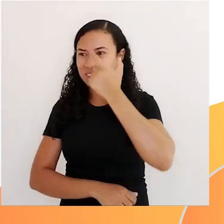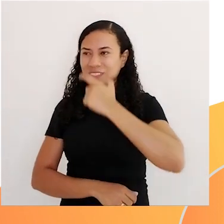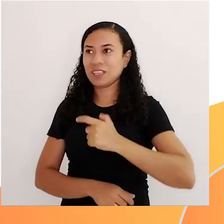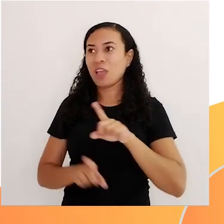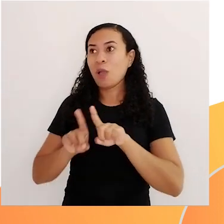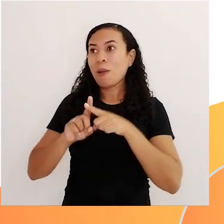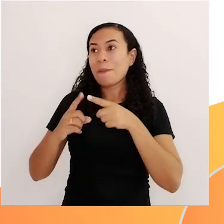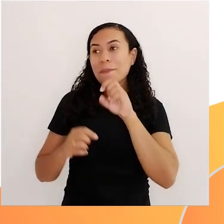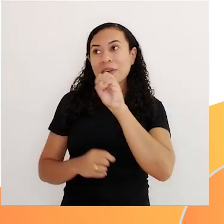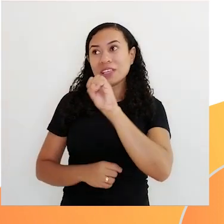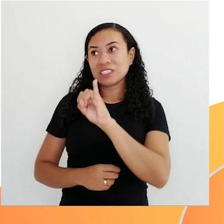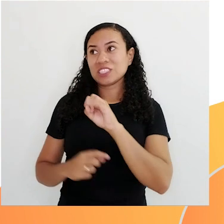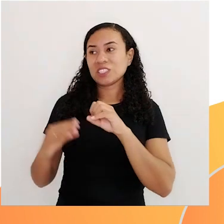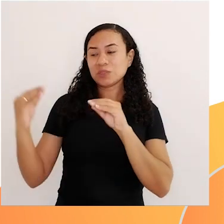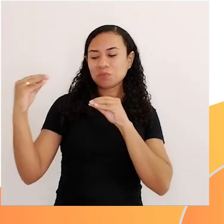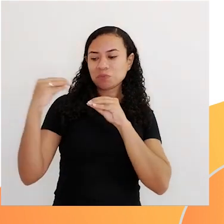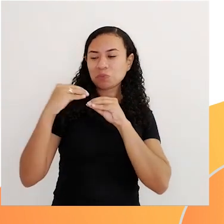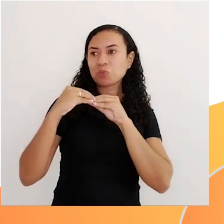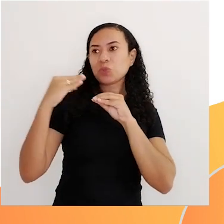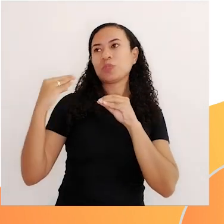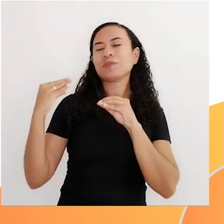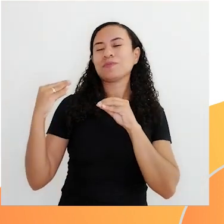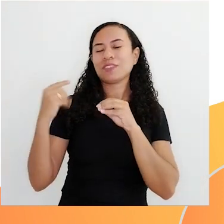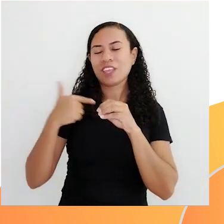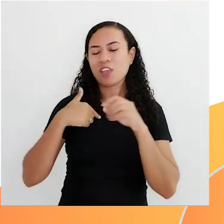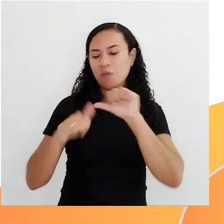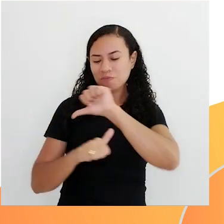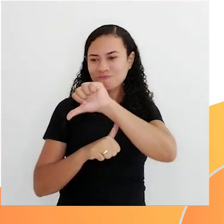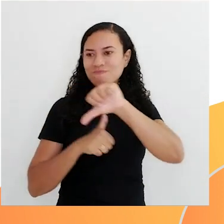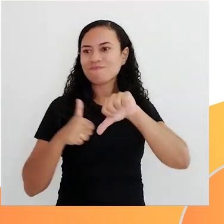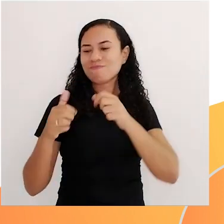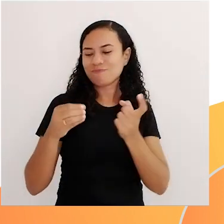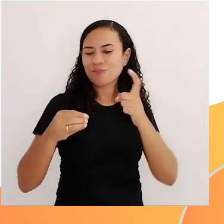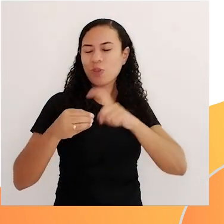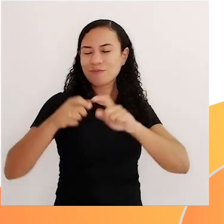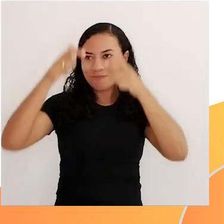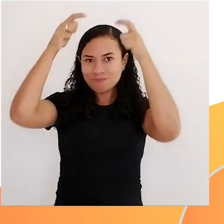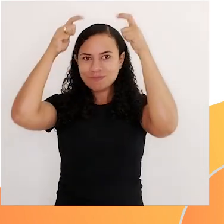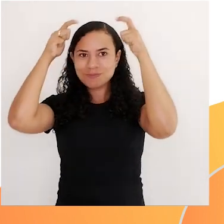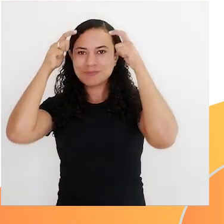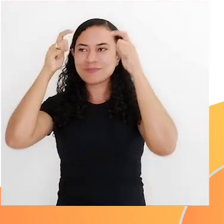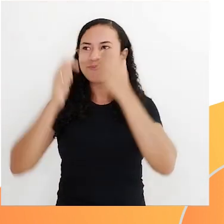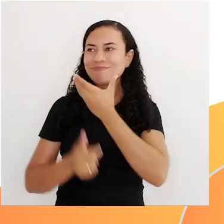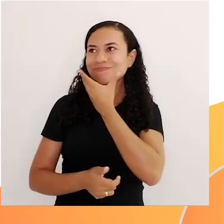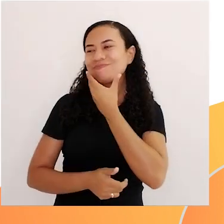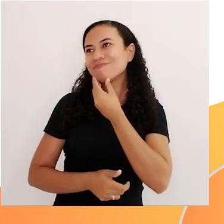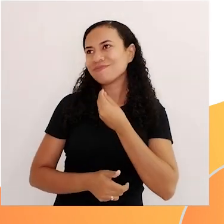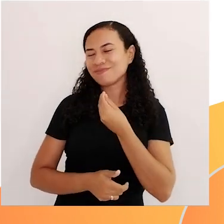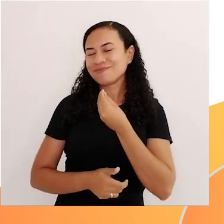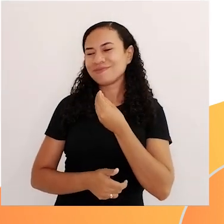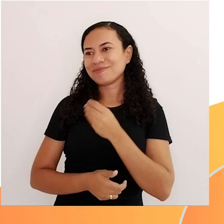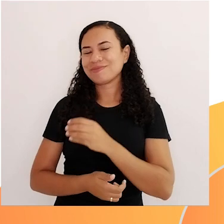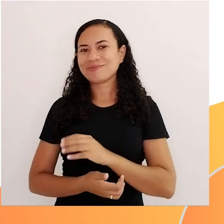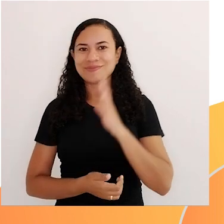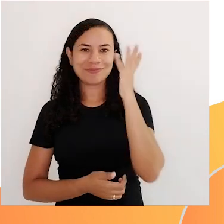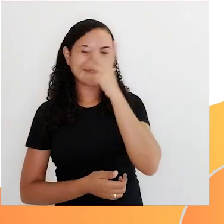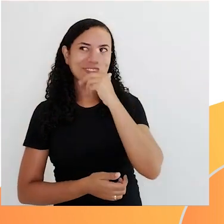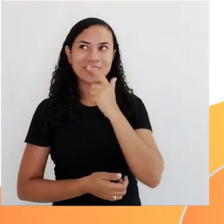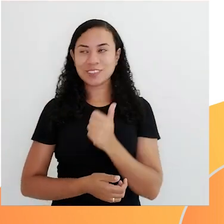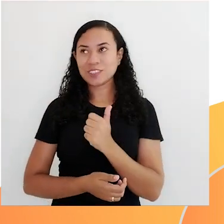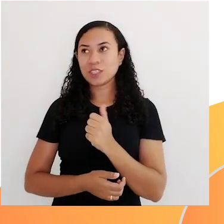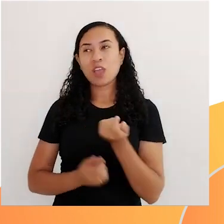beijo teu, no entanto, há de me transformar de novo num belo príncipe